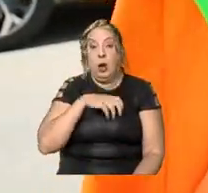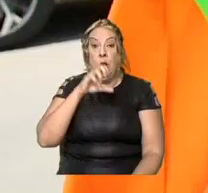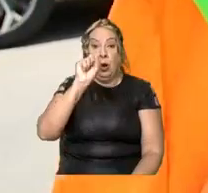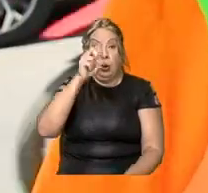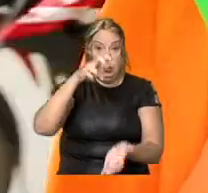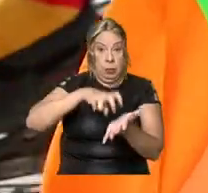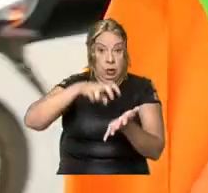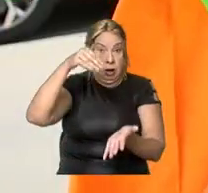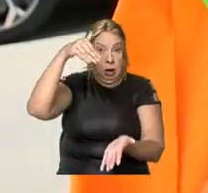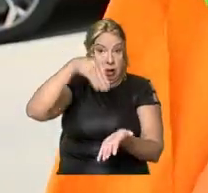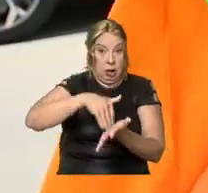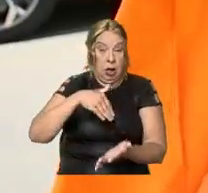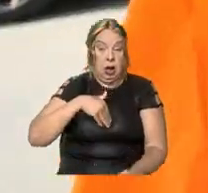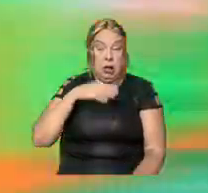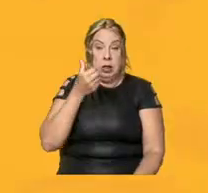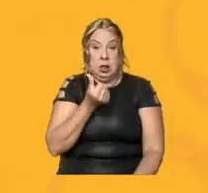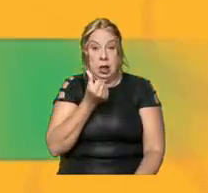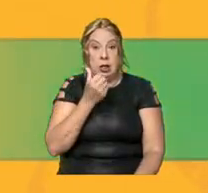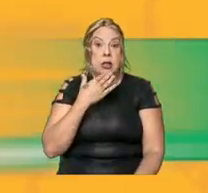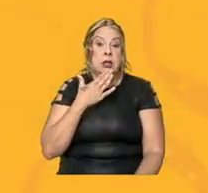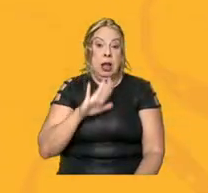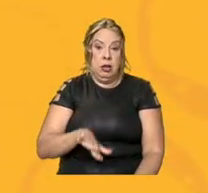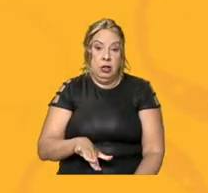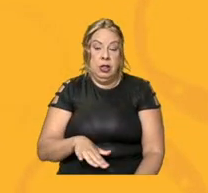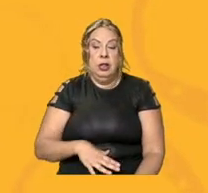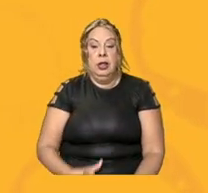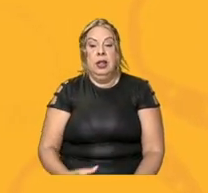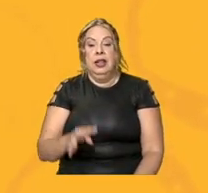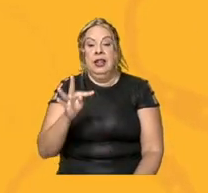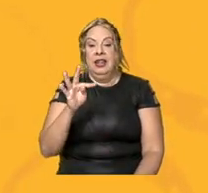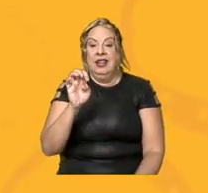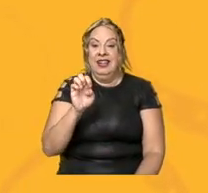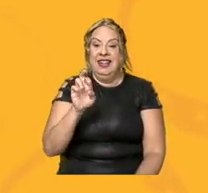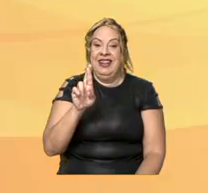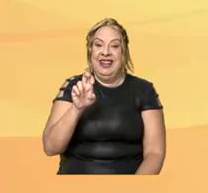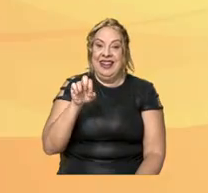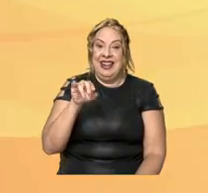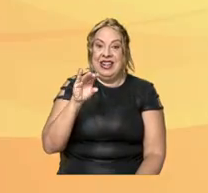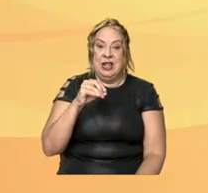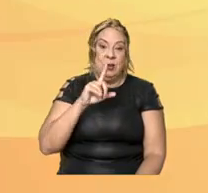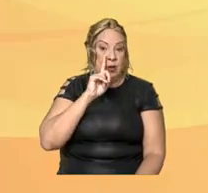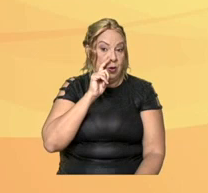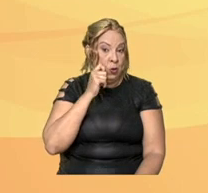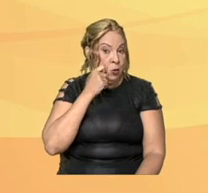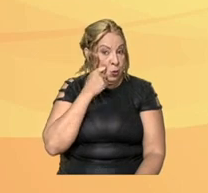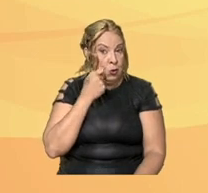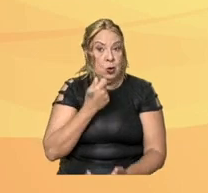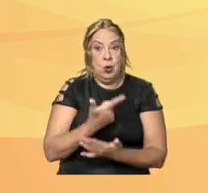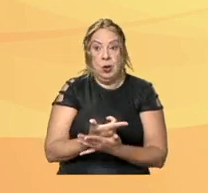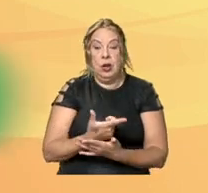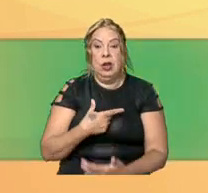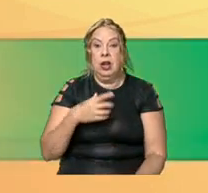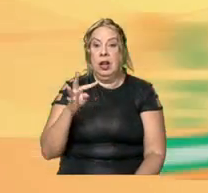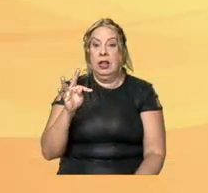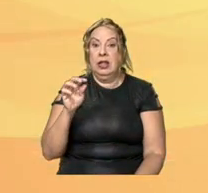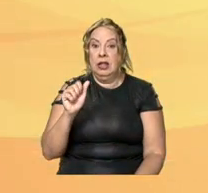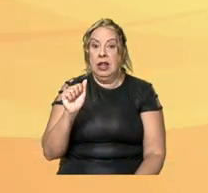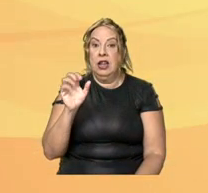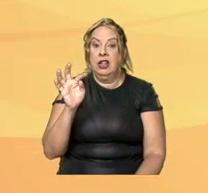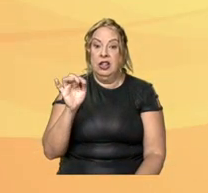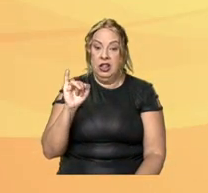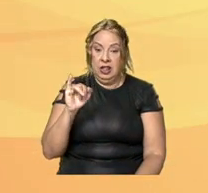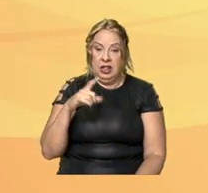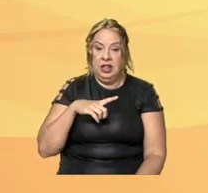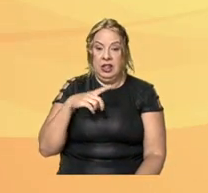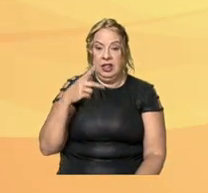manhã às 18 horas. E o Terêncio, de Aracaju, garantiu o Caju Cap com a Tati. Aqui